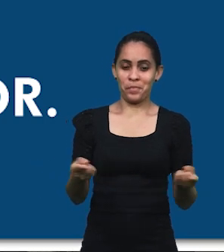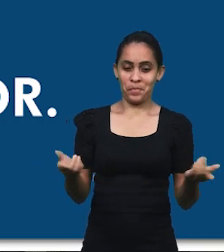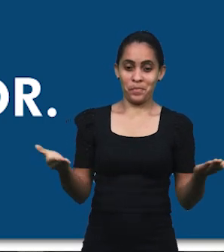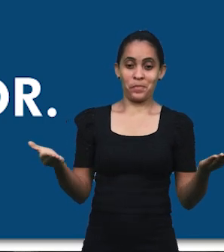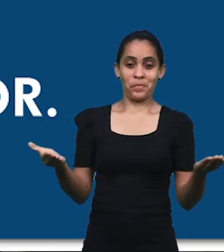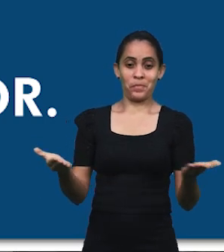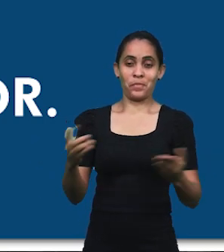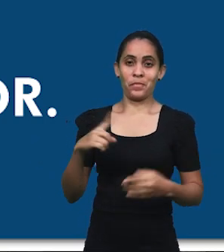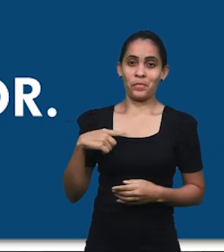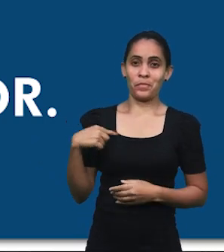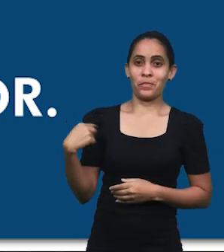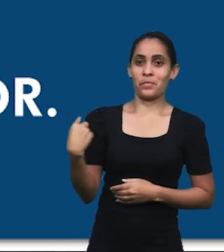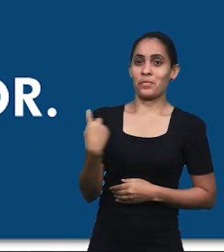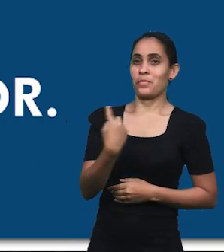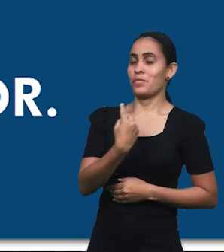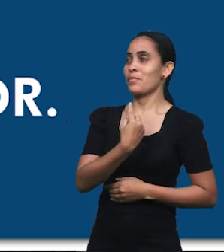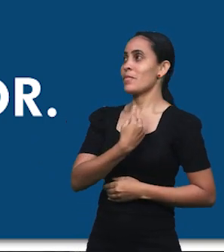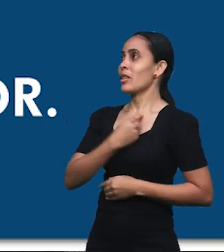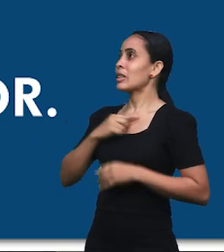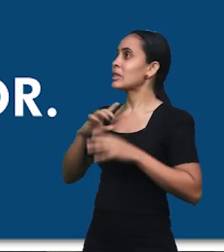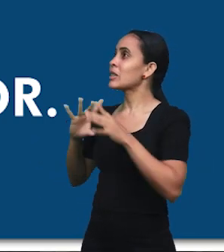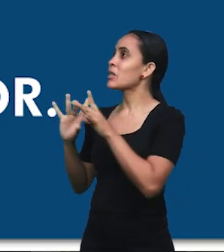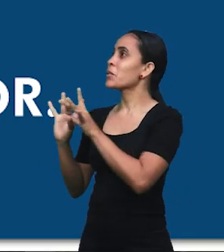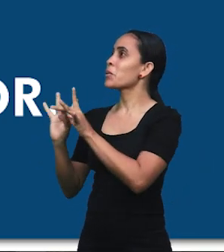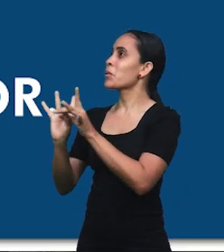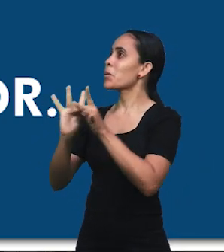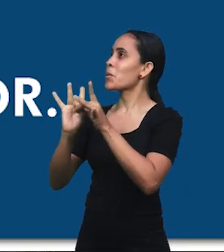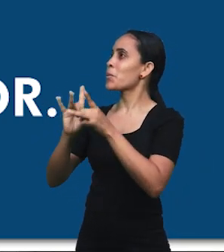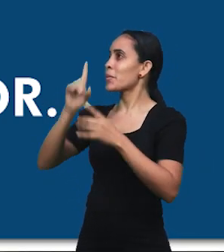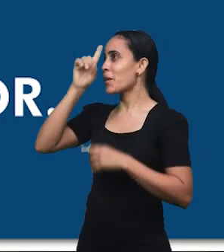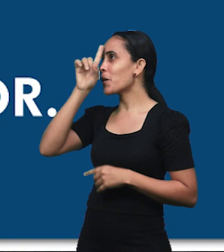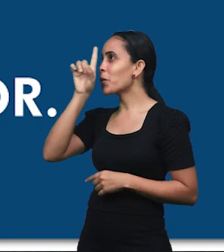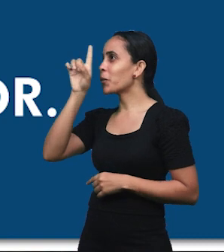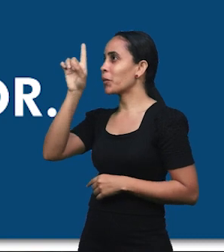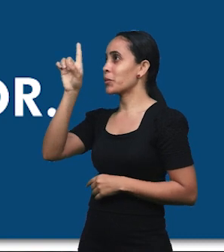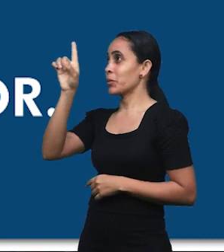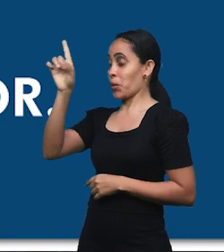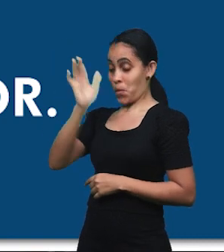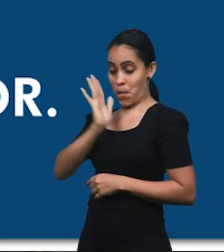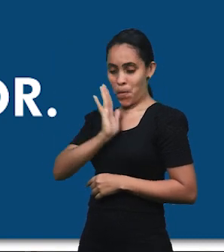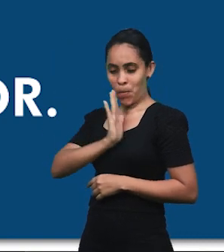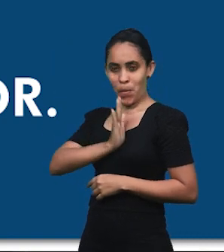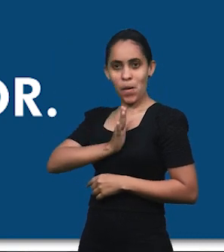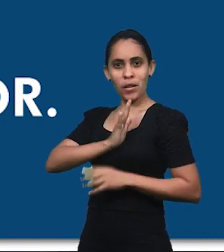Nos átrios do Senhor entramos,